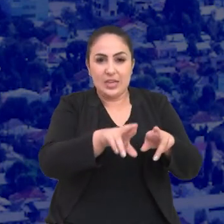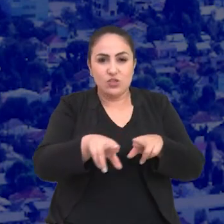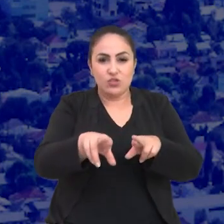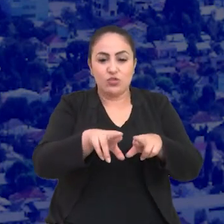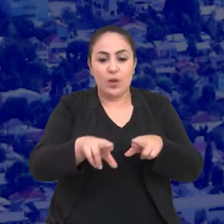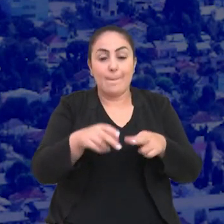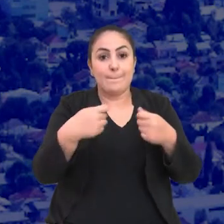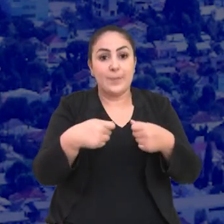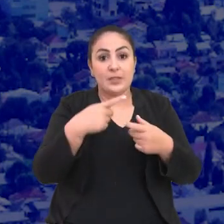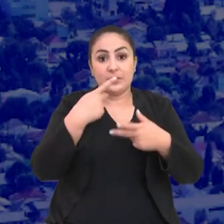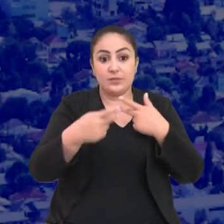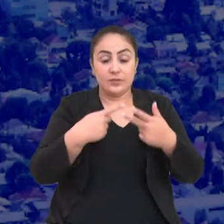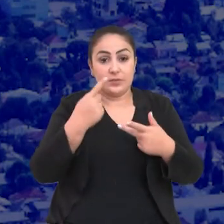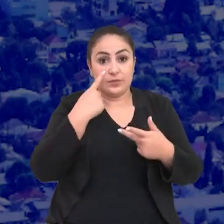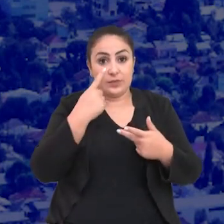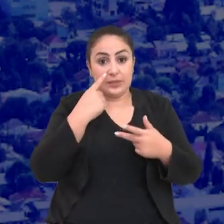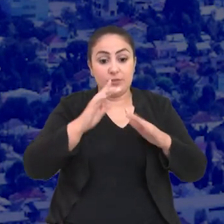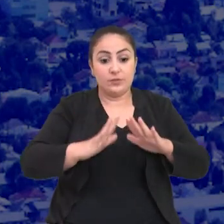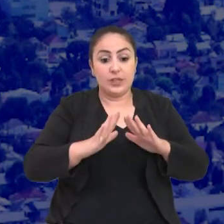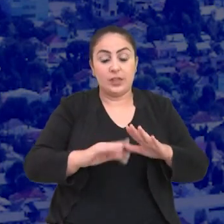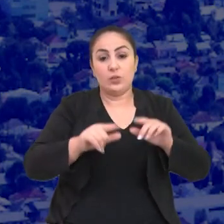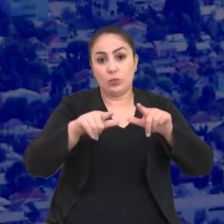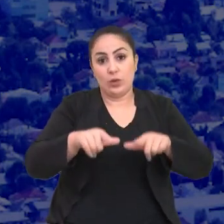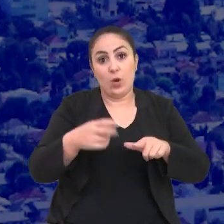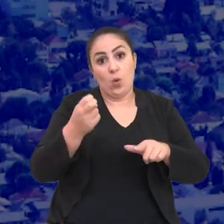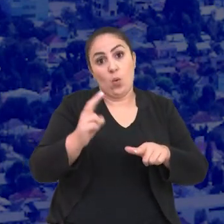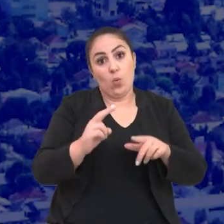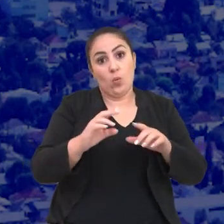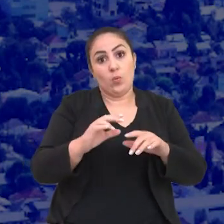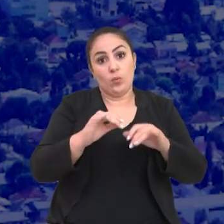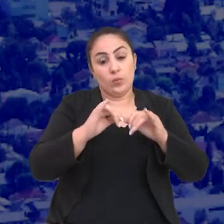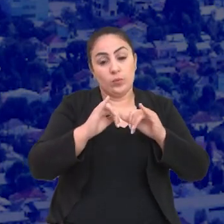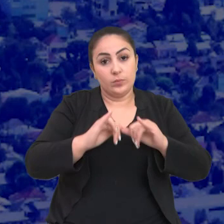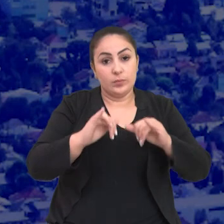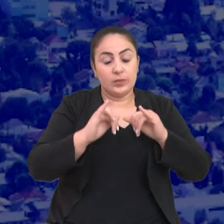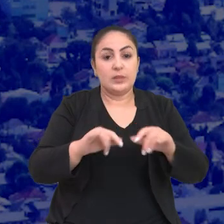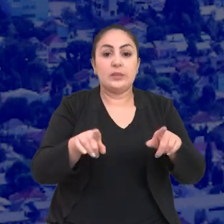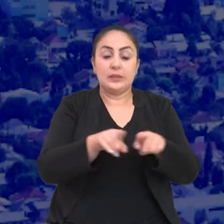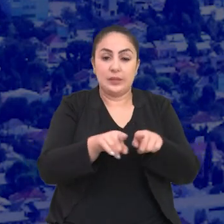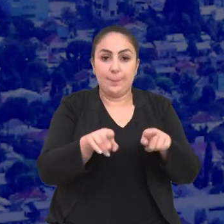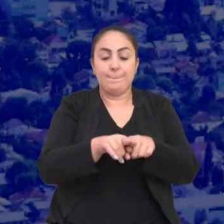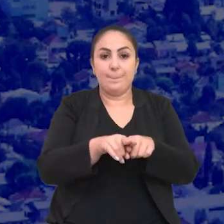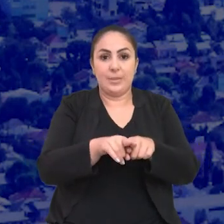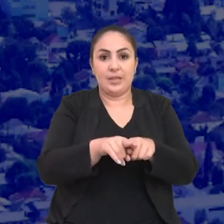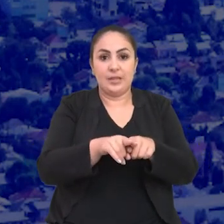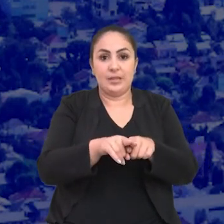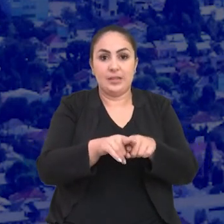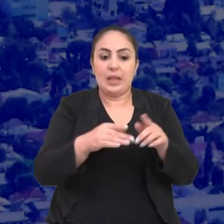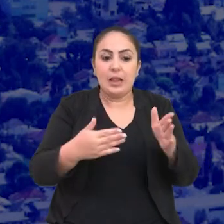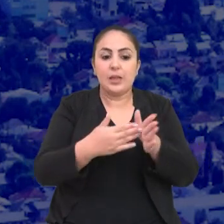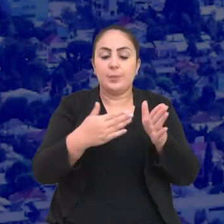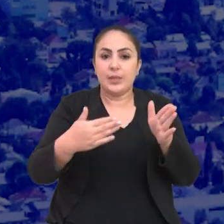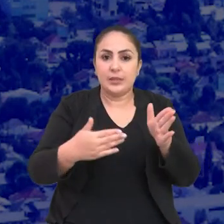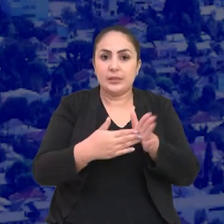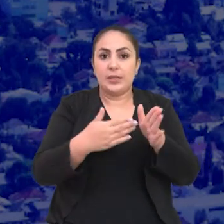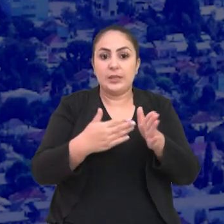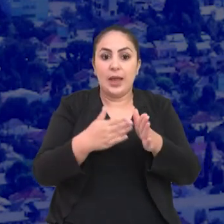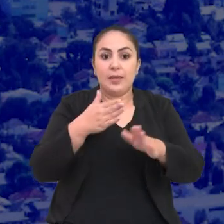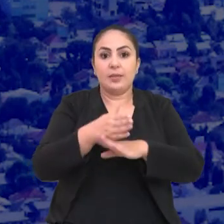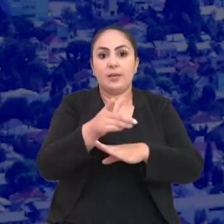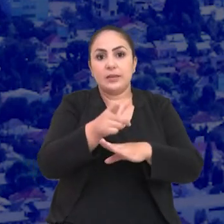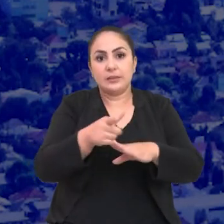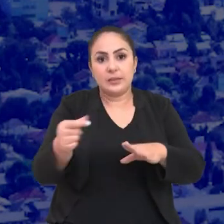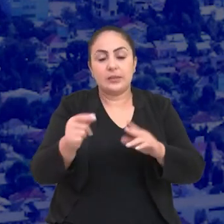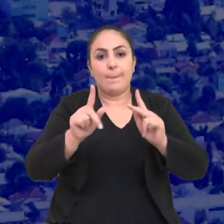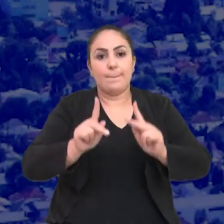cabe a cada região decretar confinamentos locais ou comunitários, inclusive